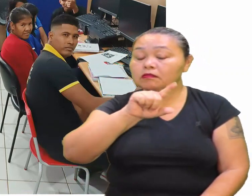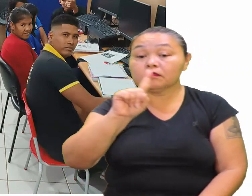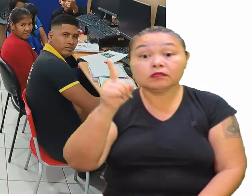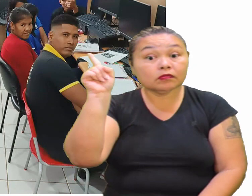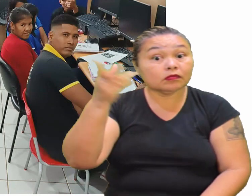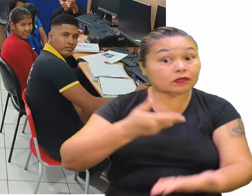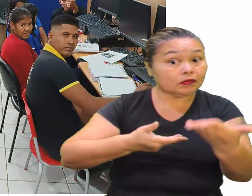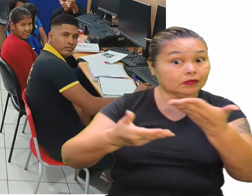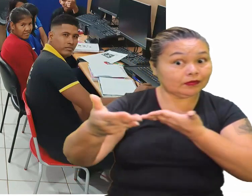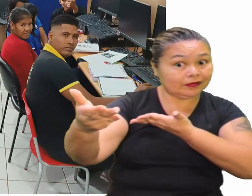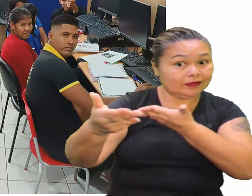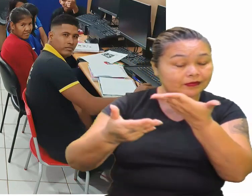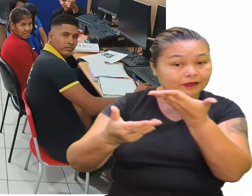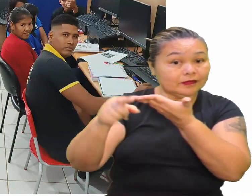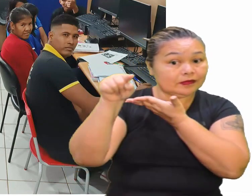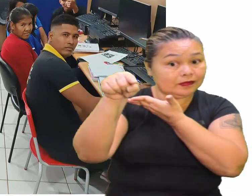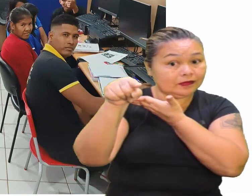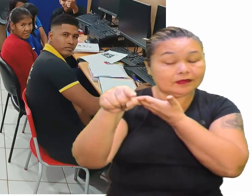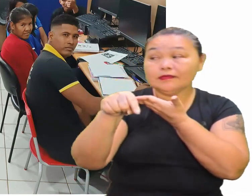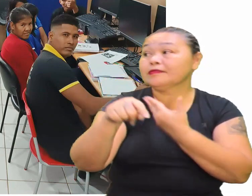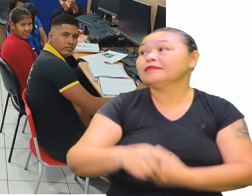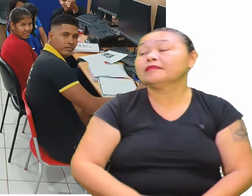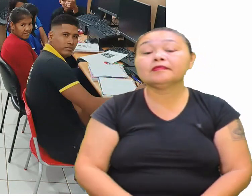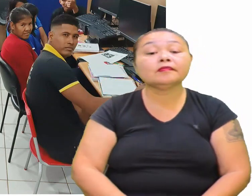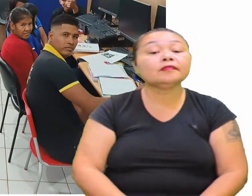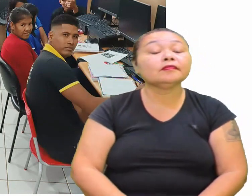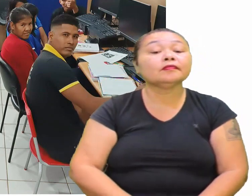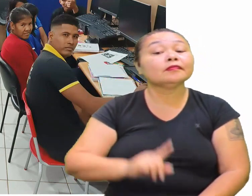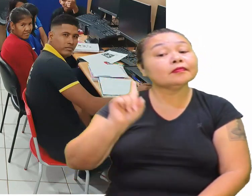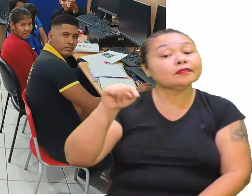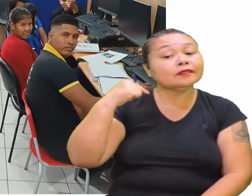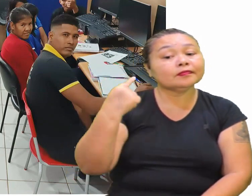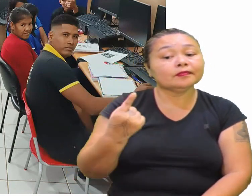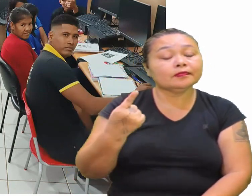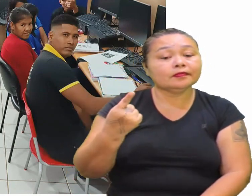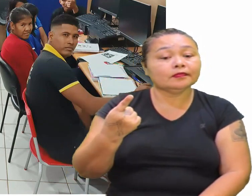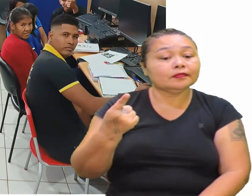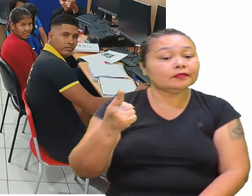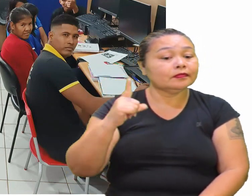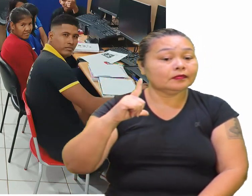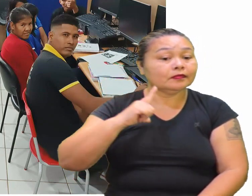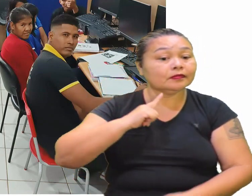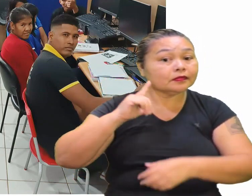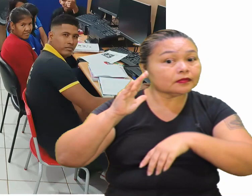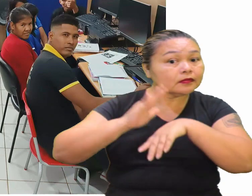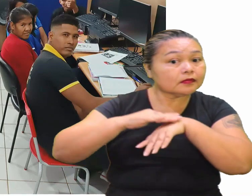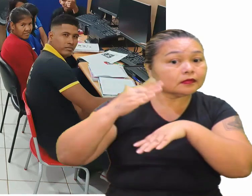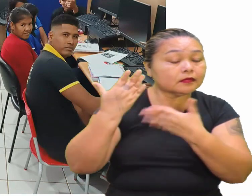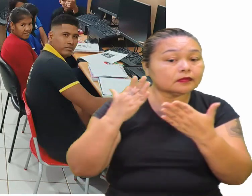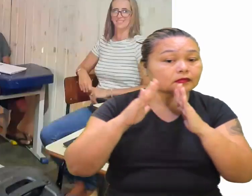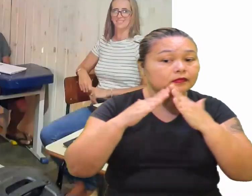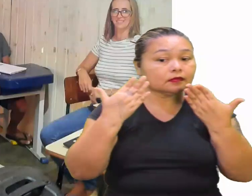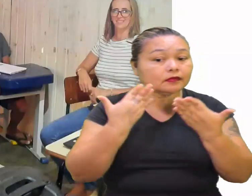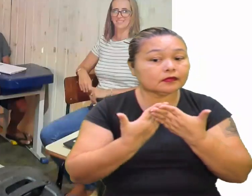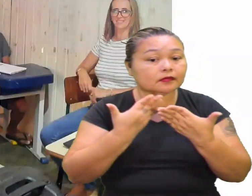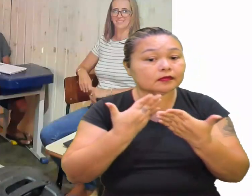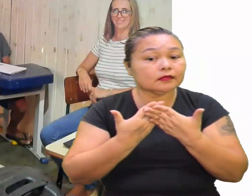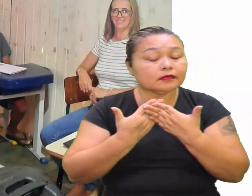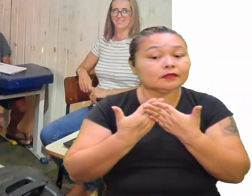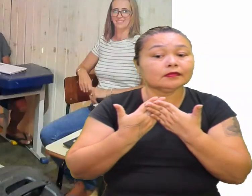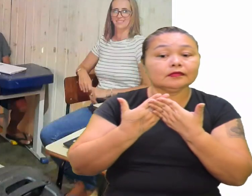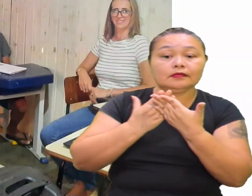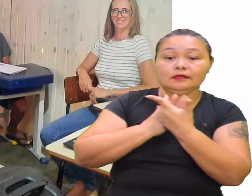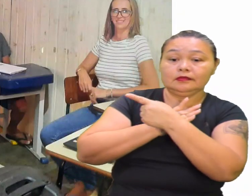com essa interação de vocês aqui conosco. Prosseguindo aqui, tem mais uma escola para a gente